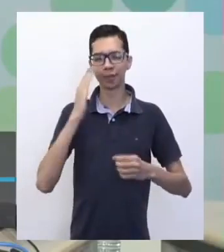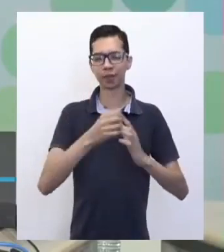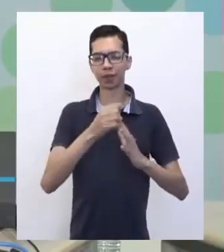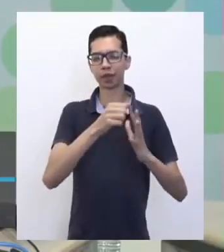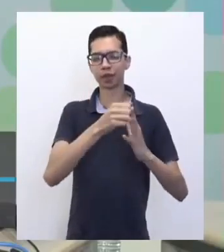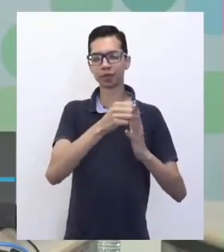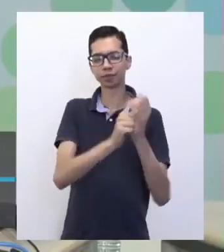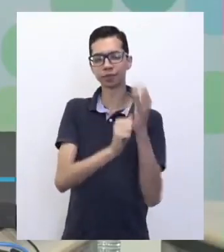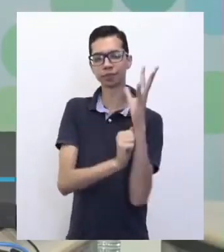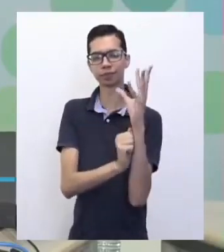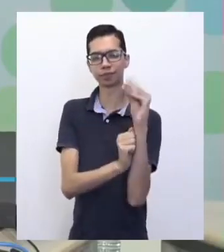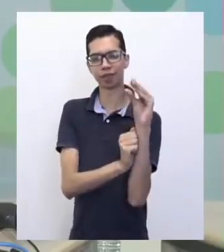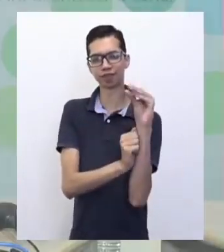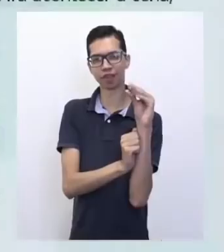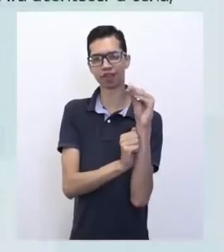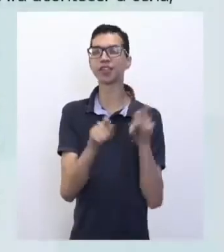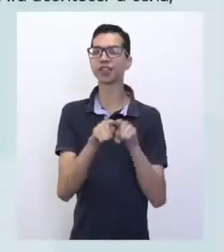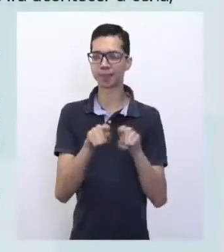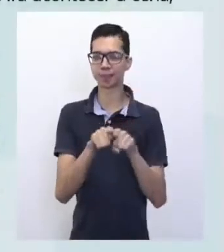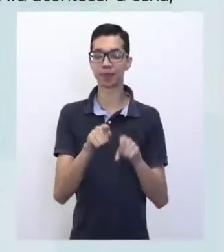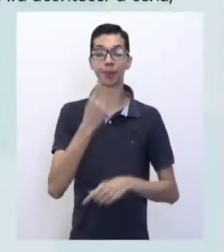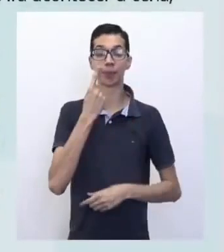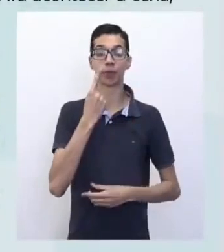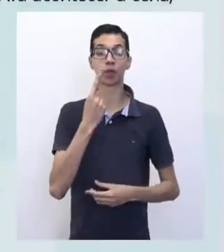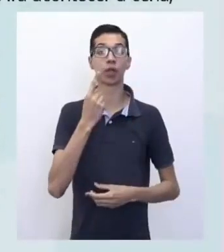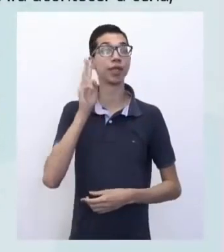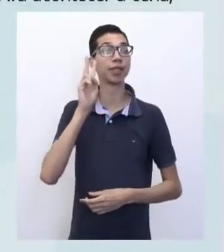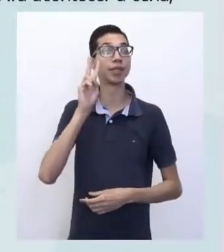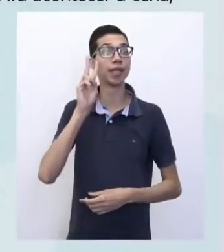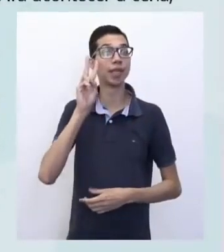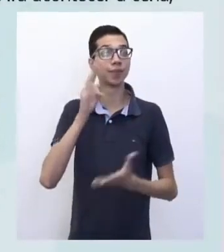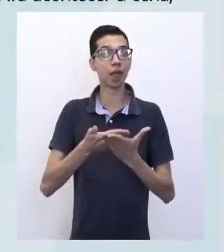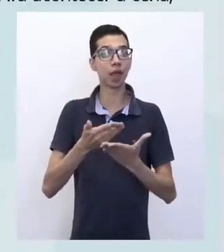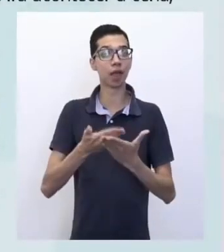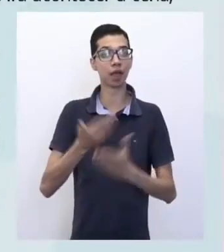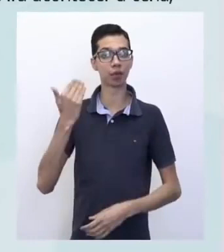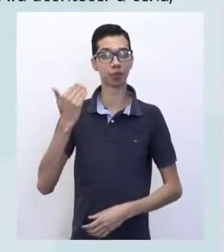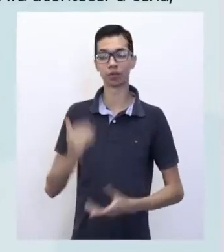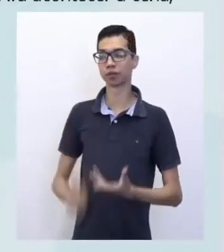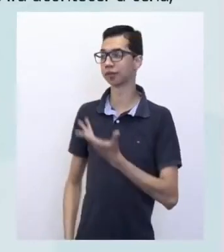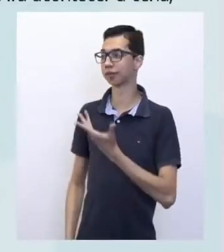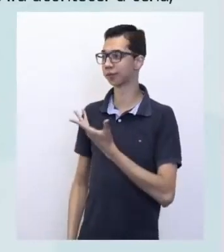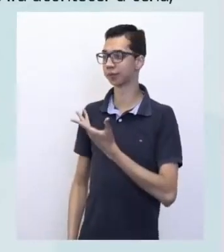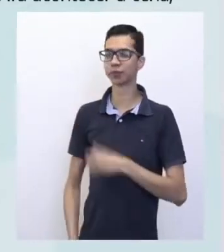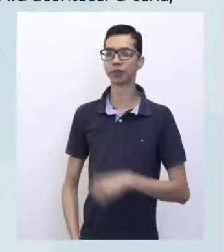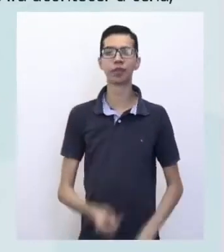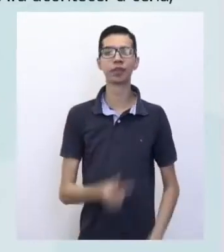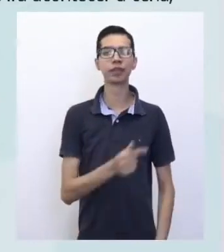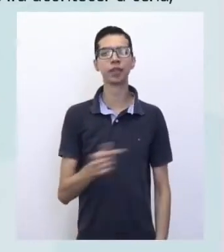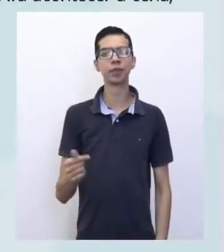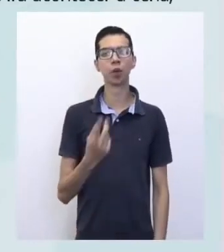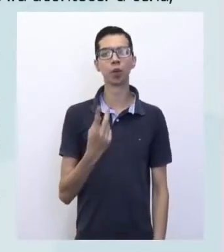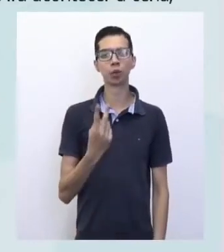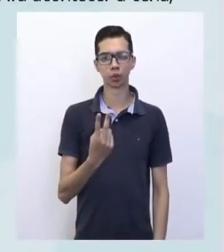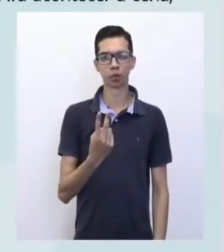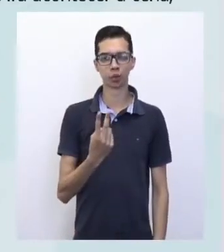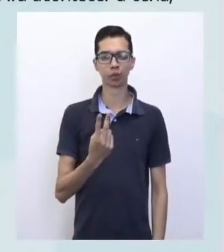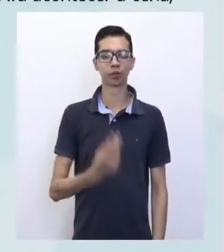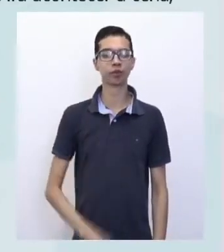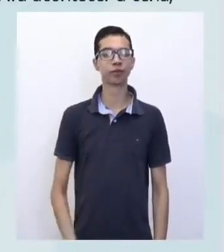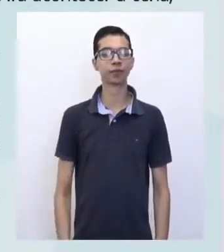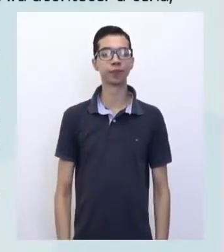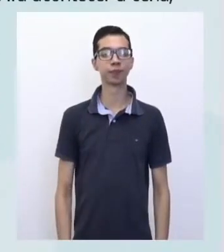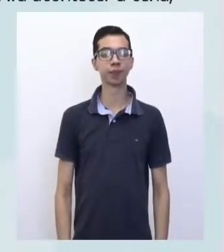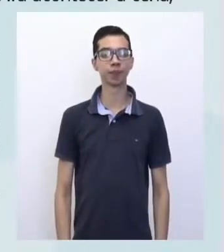turma. Vamos relembrar o que a gente viu na aula passada, como faz tempo que a gente, 2 semanas que a gente trabalhou. Nós falamos sobre os elementos